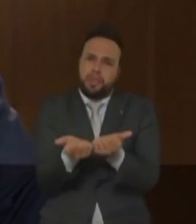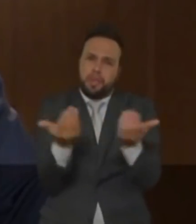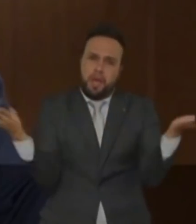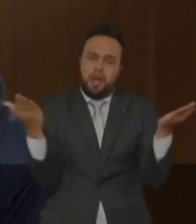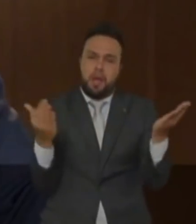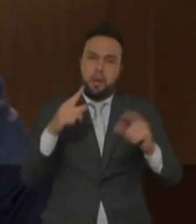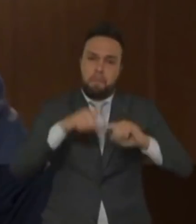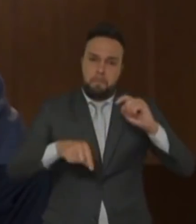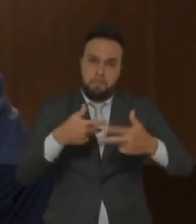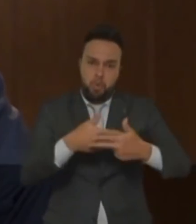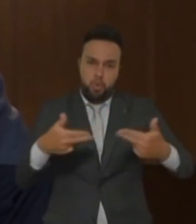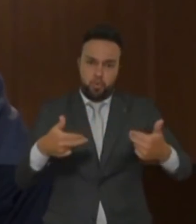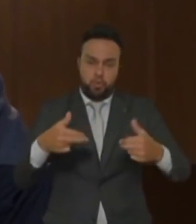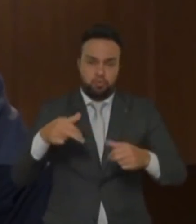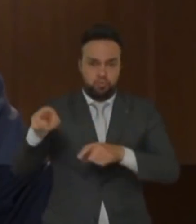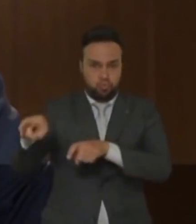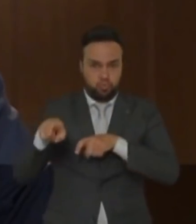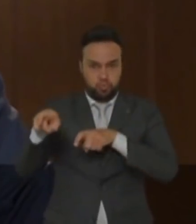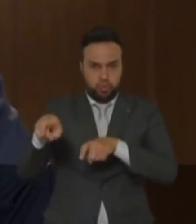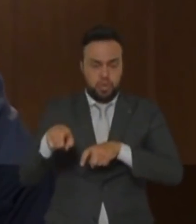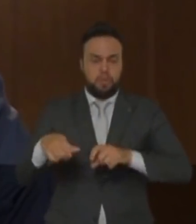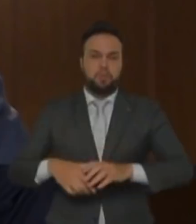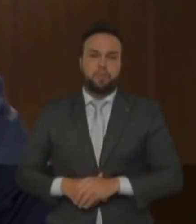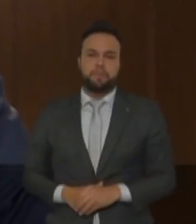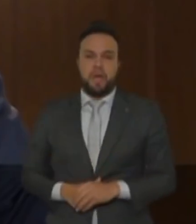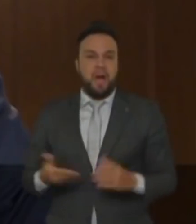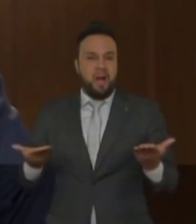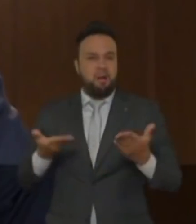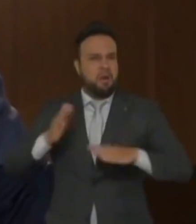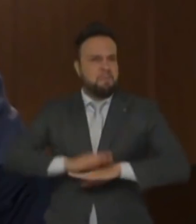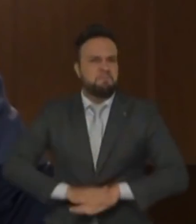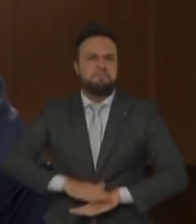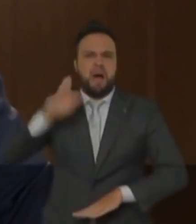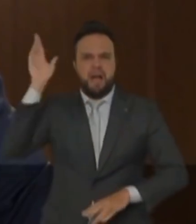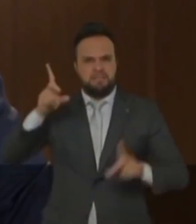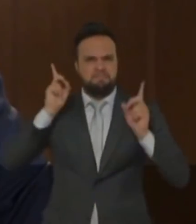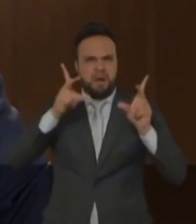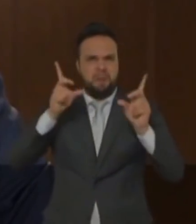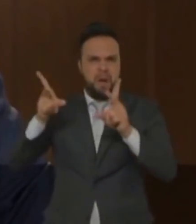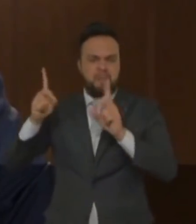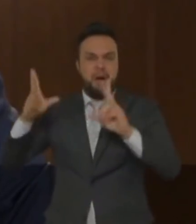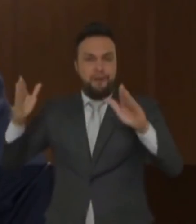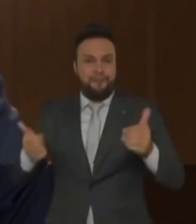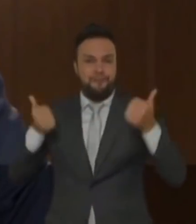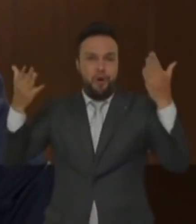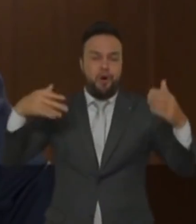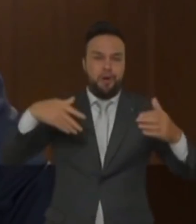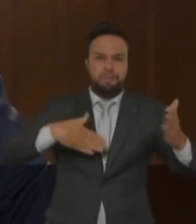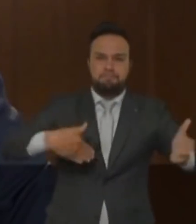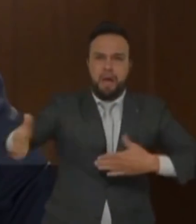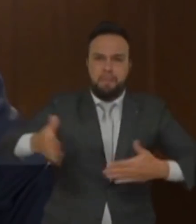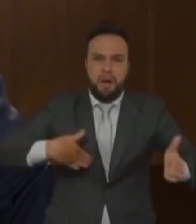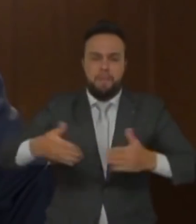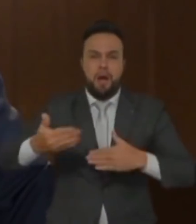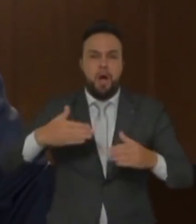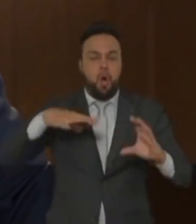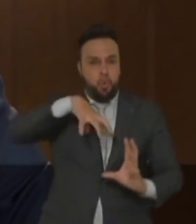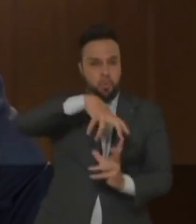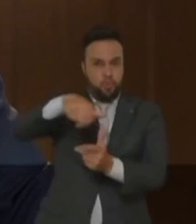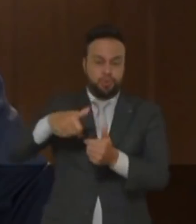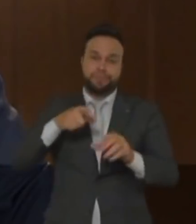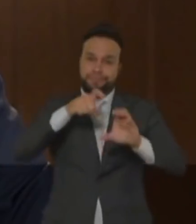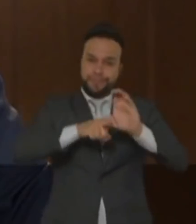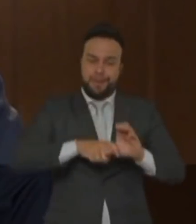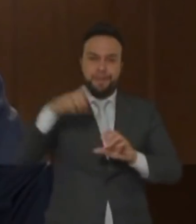melhor temos para oferecer o nosso produtos do campo nunca exportamos tanto o mundo cada vez mais